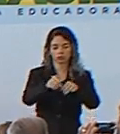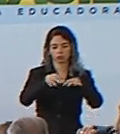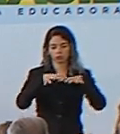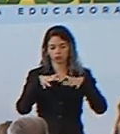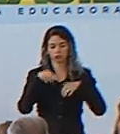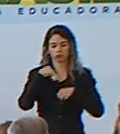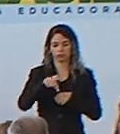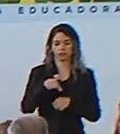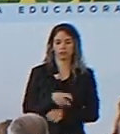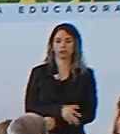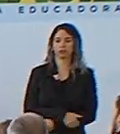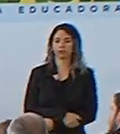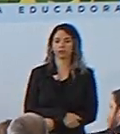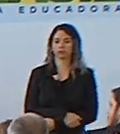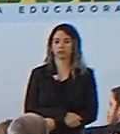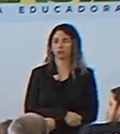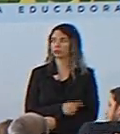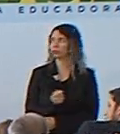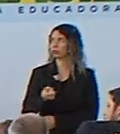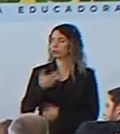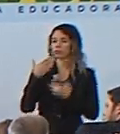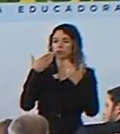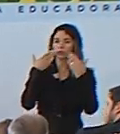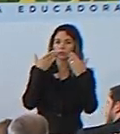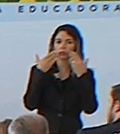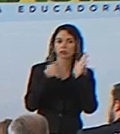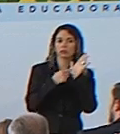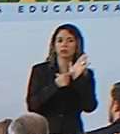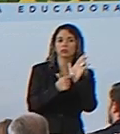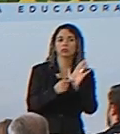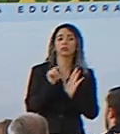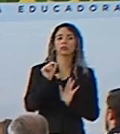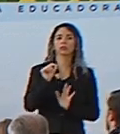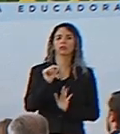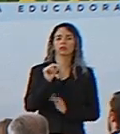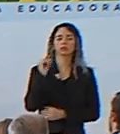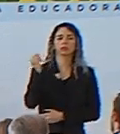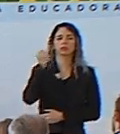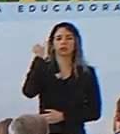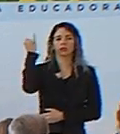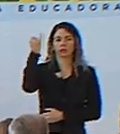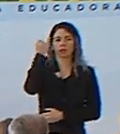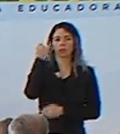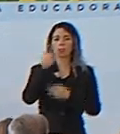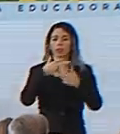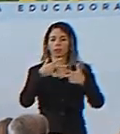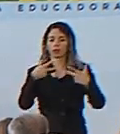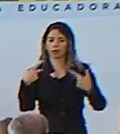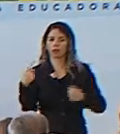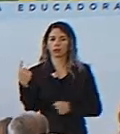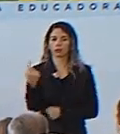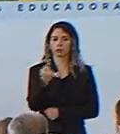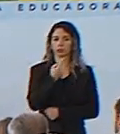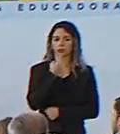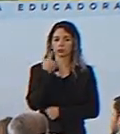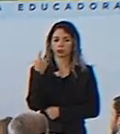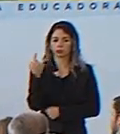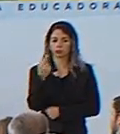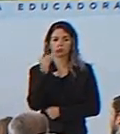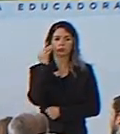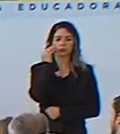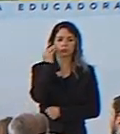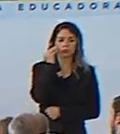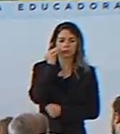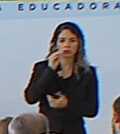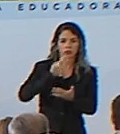comparecimento o que demonstra a importância daquilo que nós vamos procurar